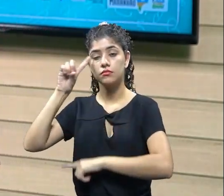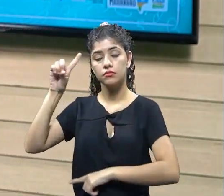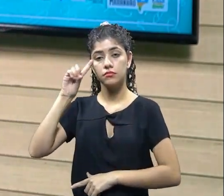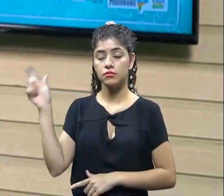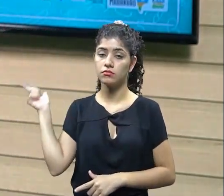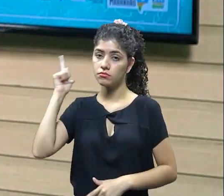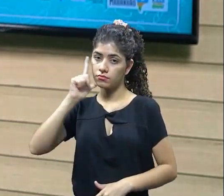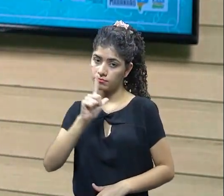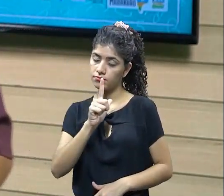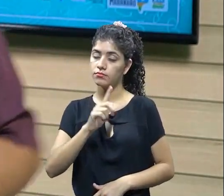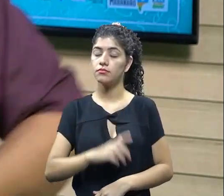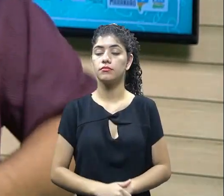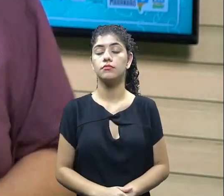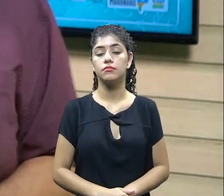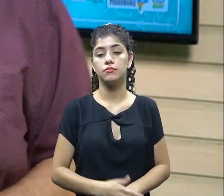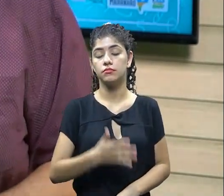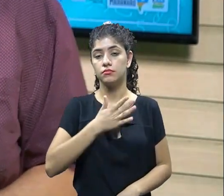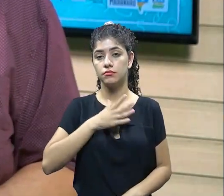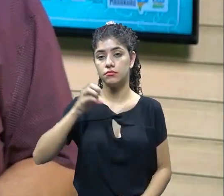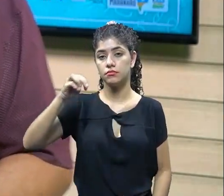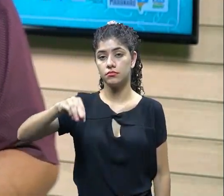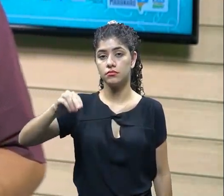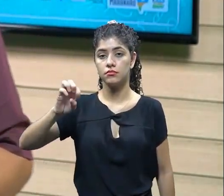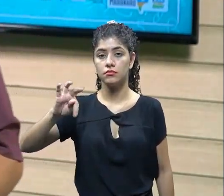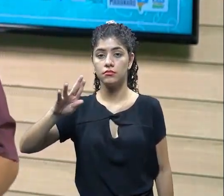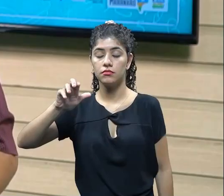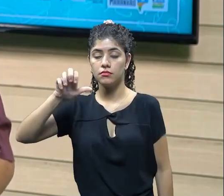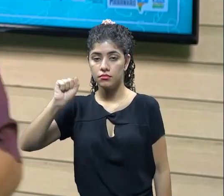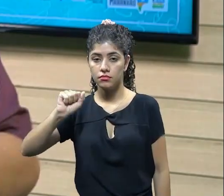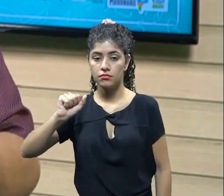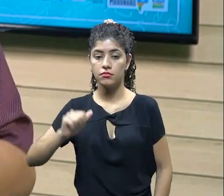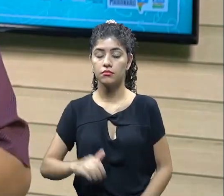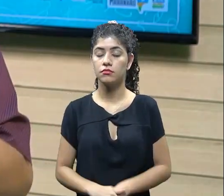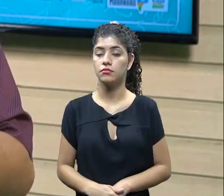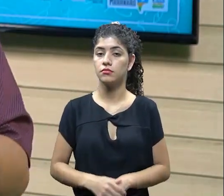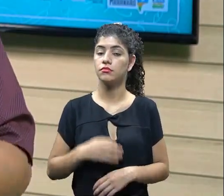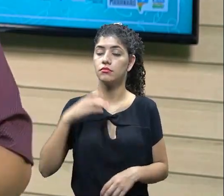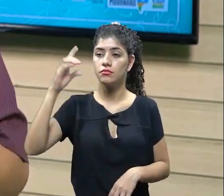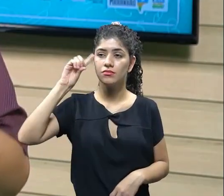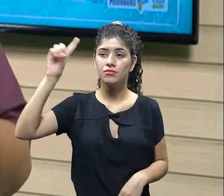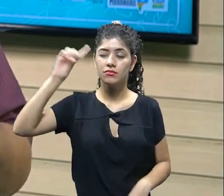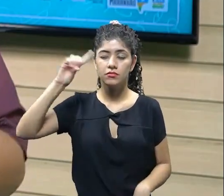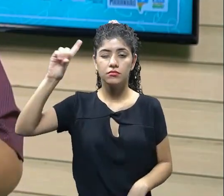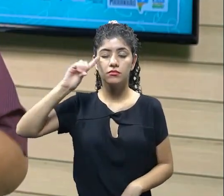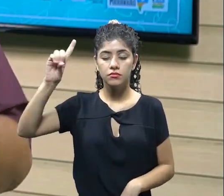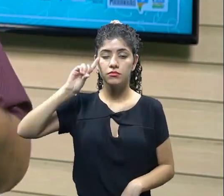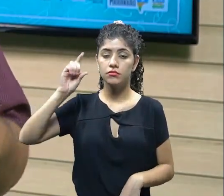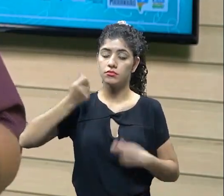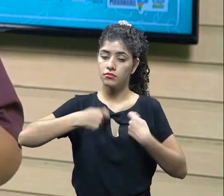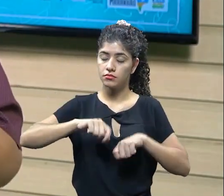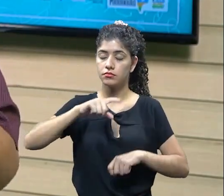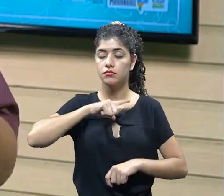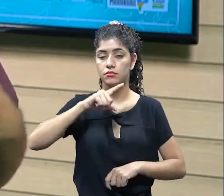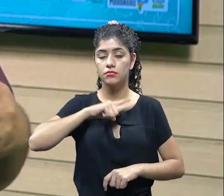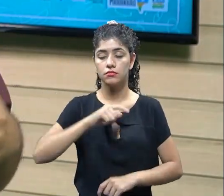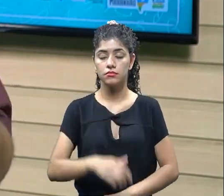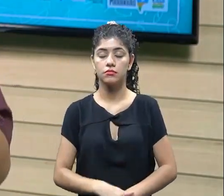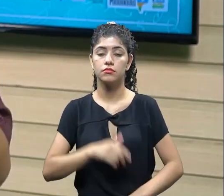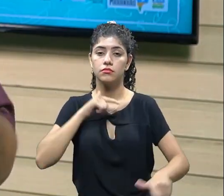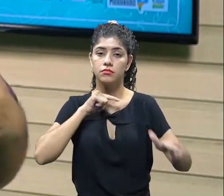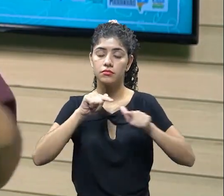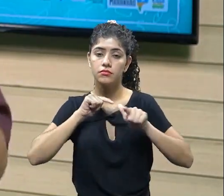consiga bater a meta financeira. Então, rotineiro, exatamente todo dia eu